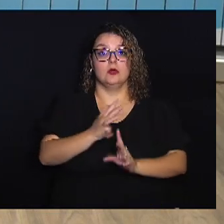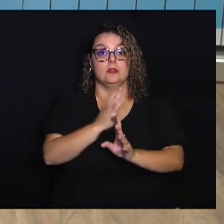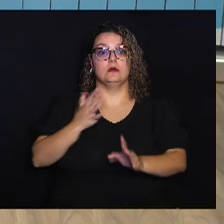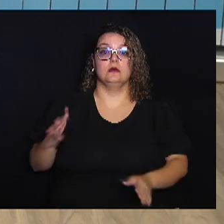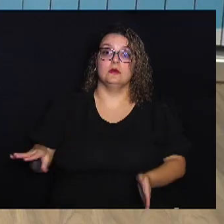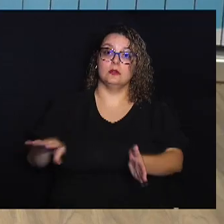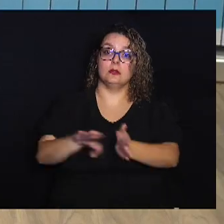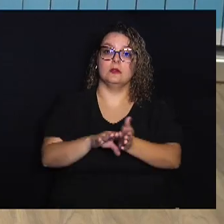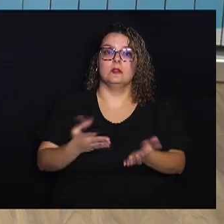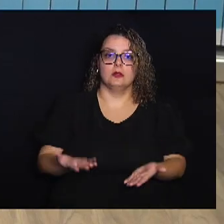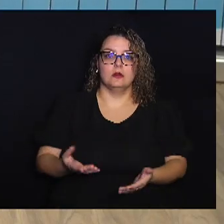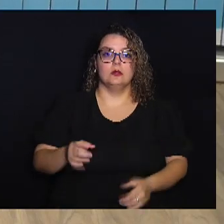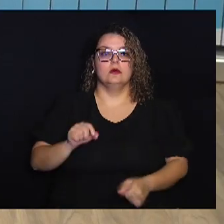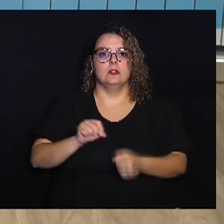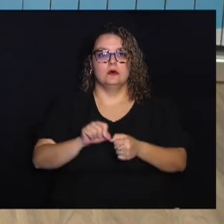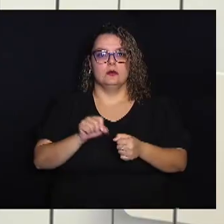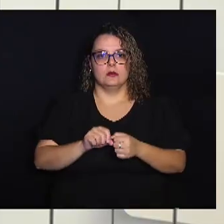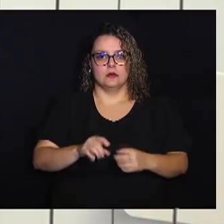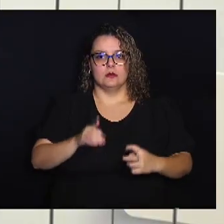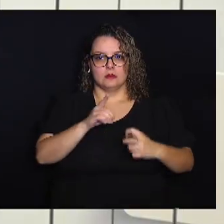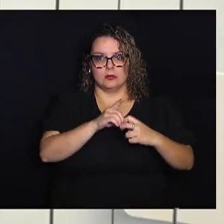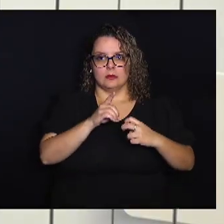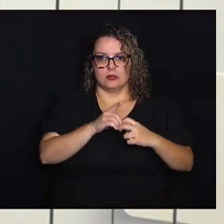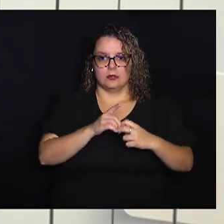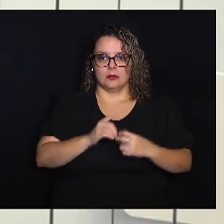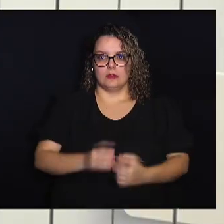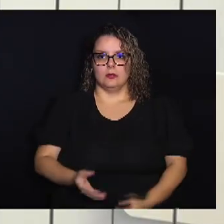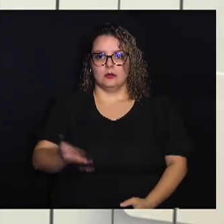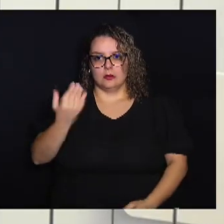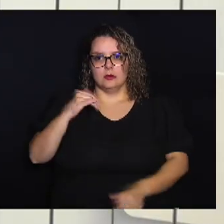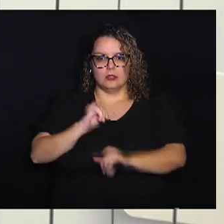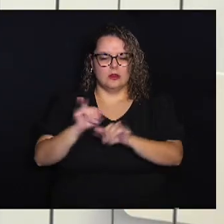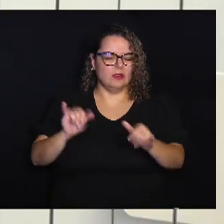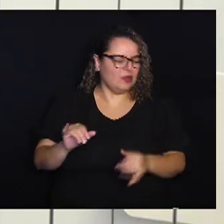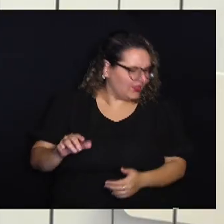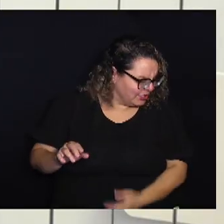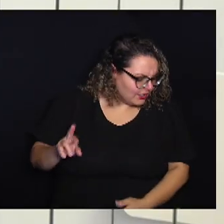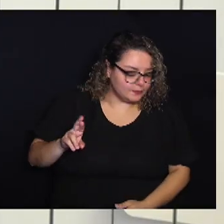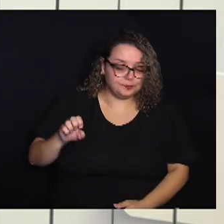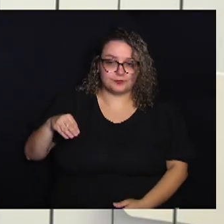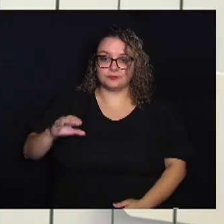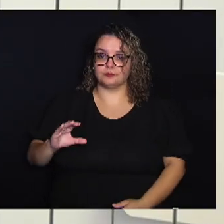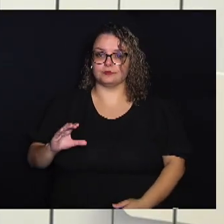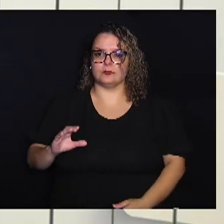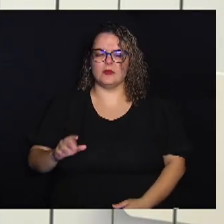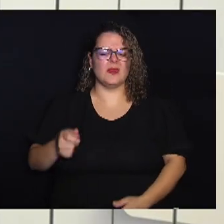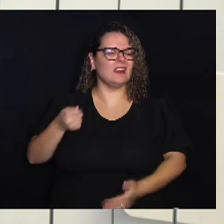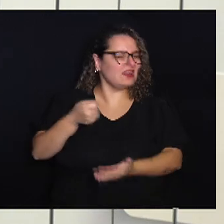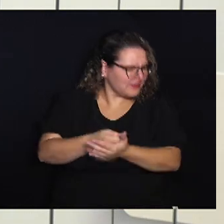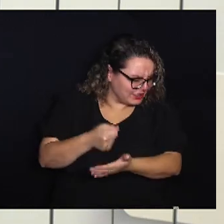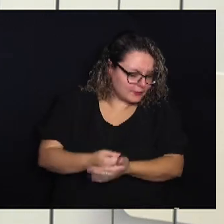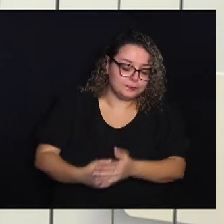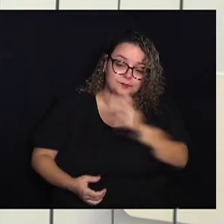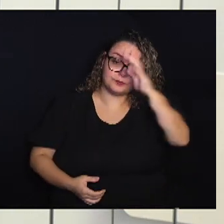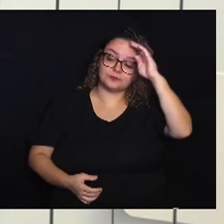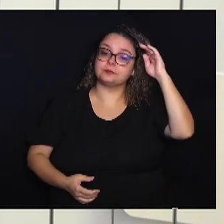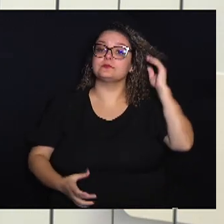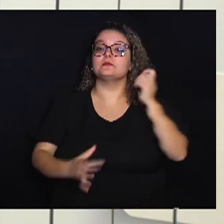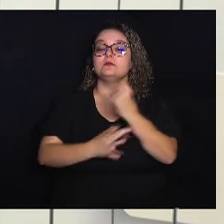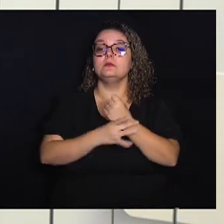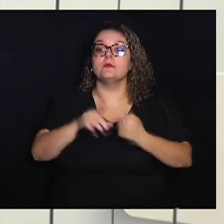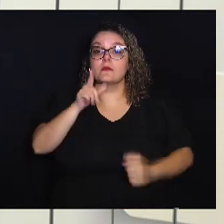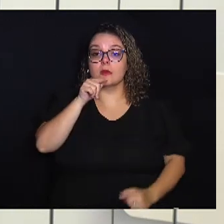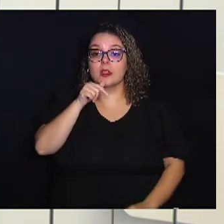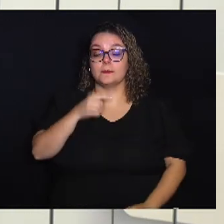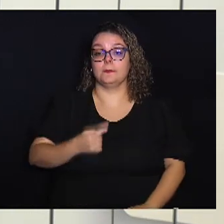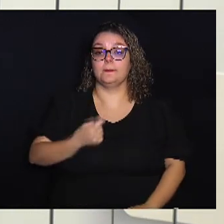só chegar então para fazer este atendimento. Vamos com as notícias da metrópole, porque para garantir a segurança hídrica de